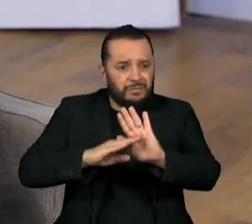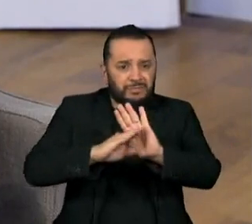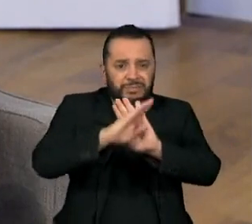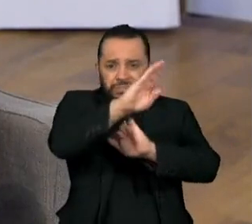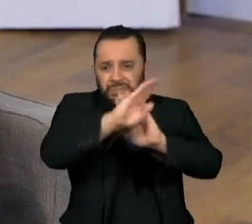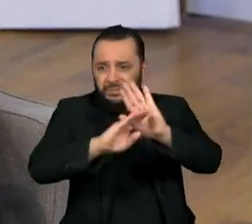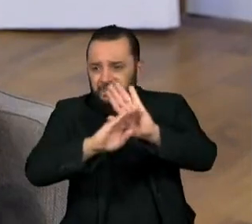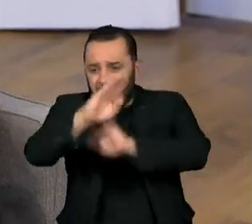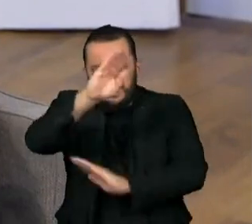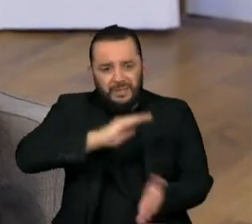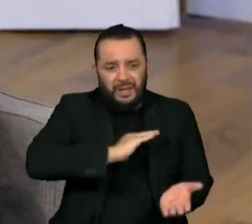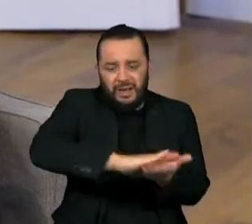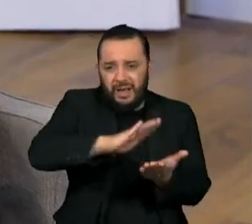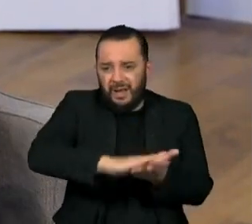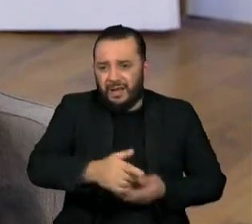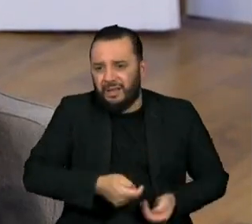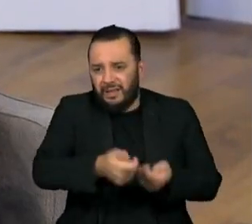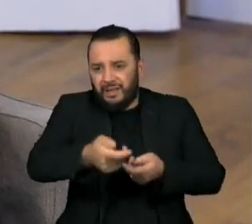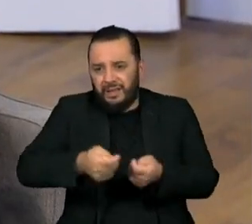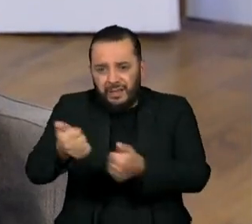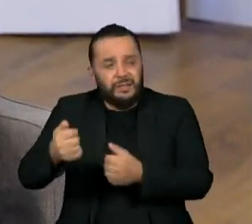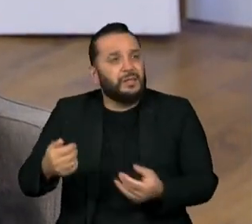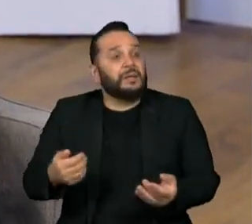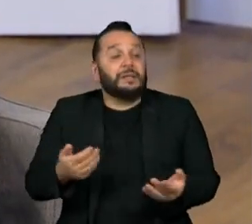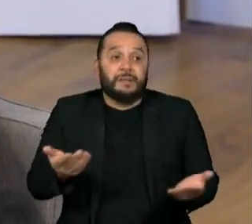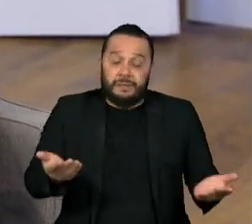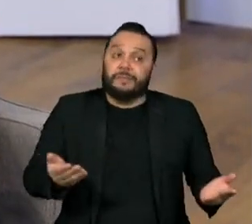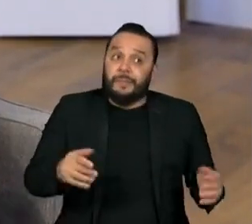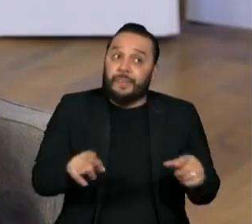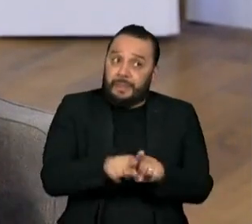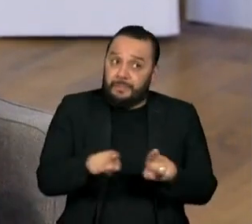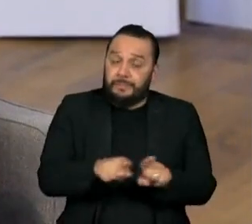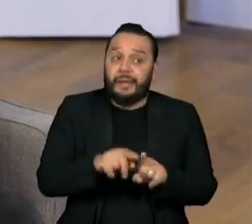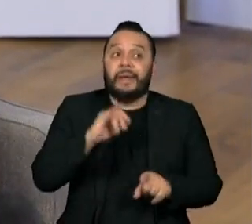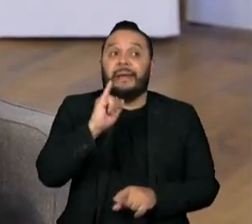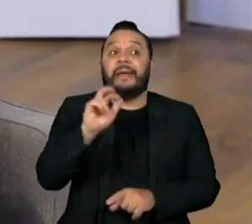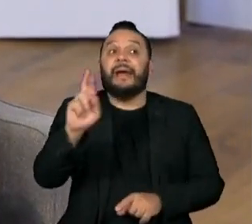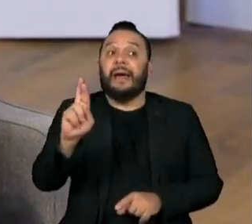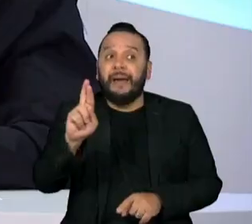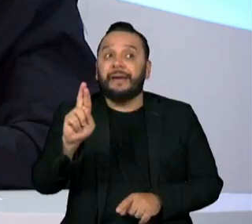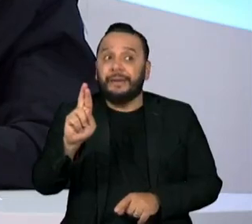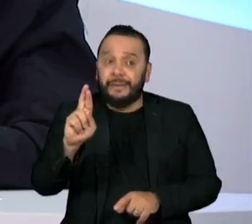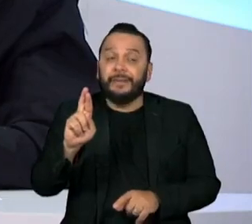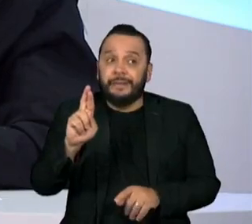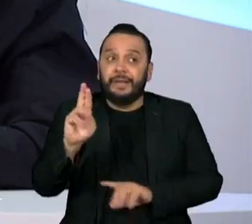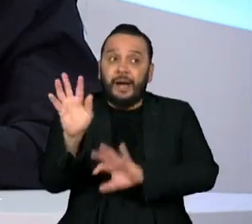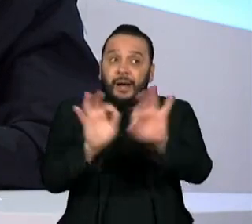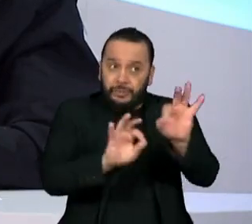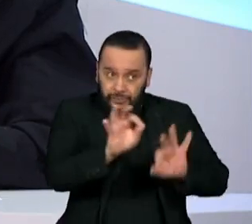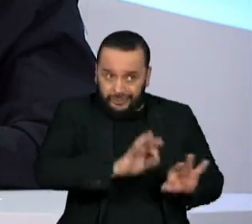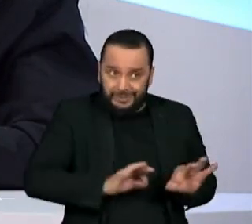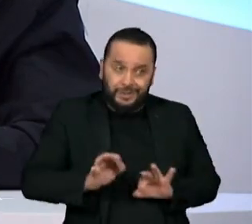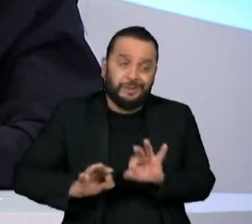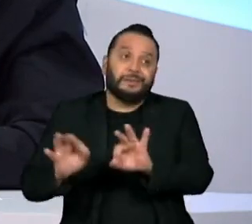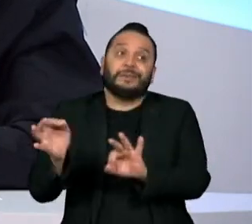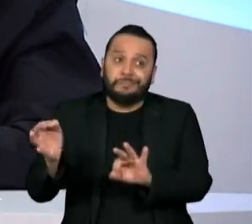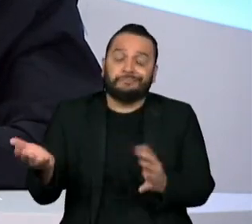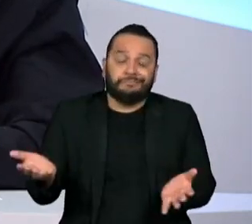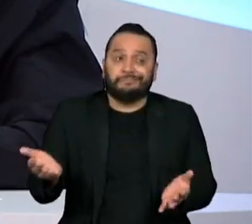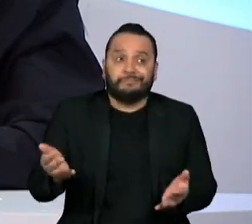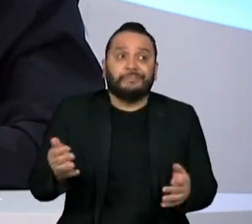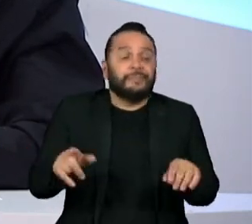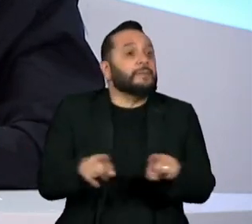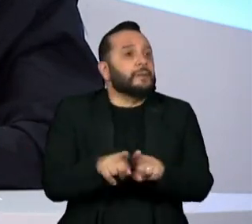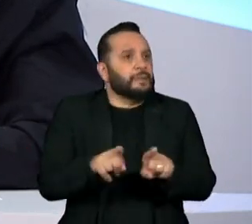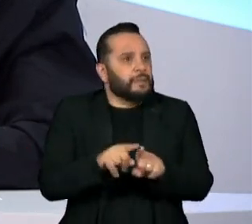uma elevação do limite de isenção de Imposto de Renda até tanto que vai em outras medidas